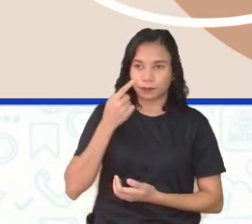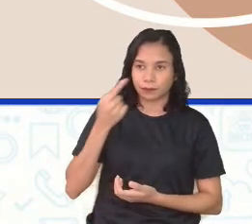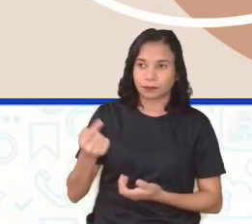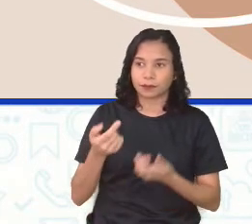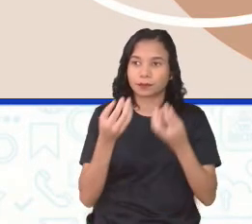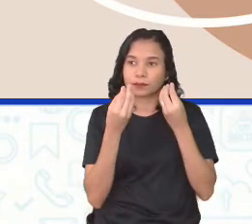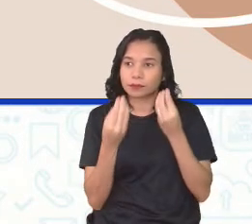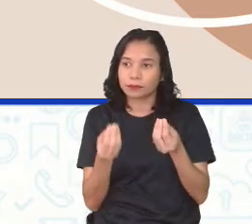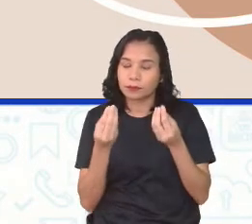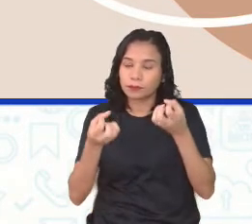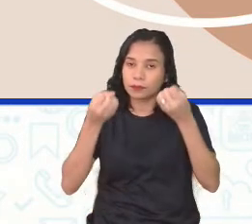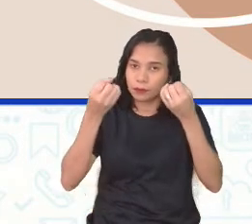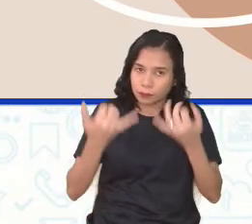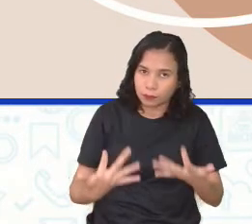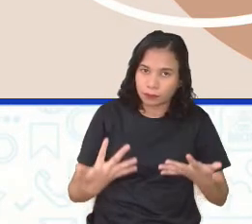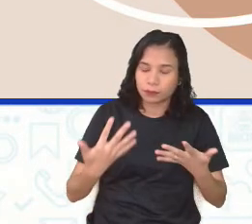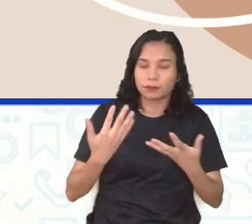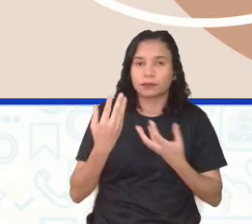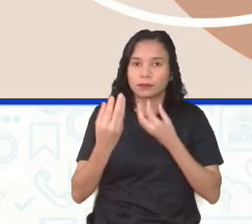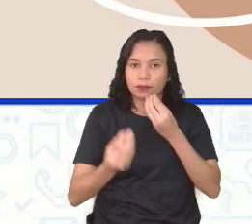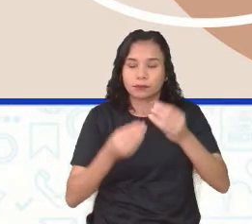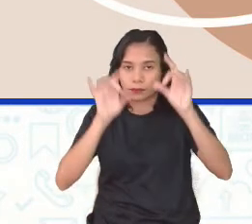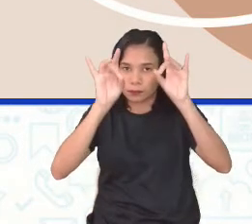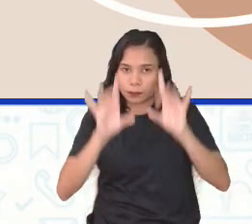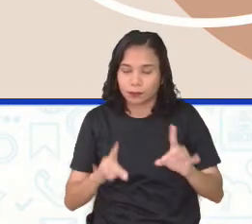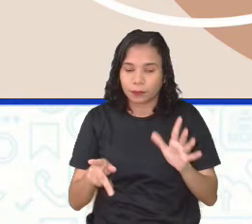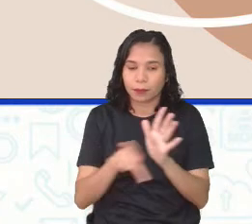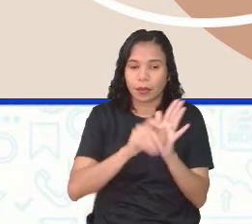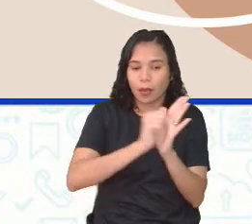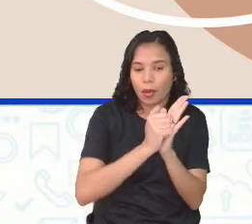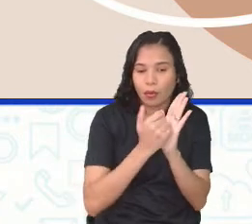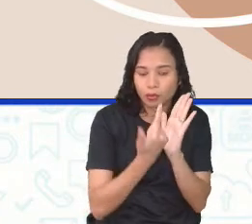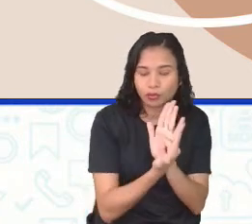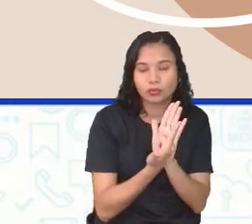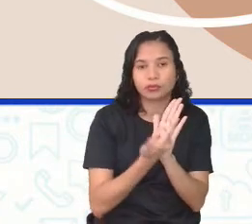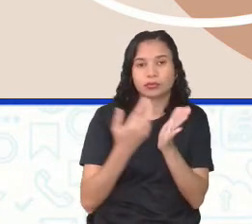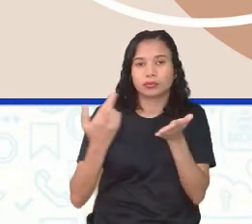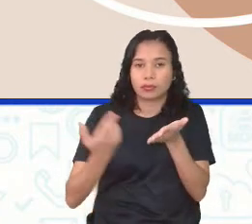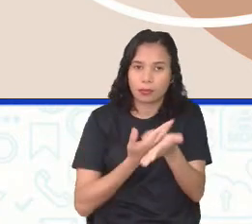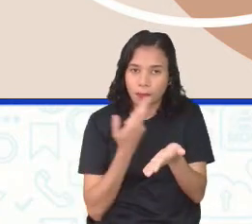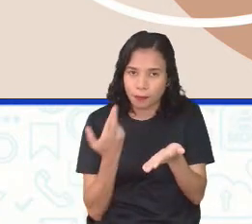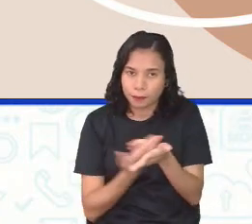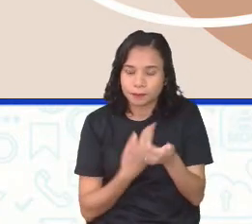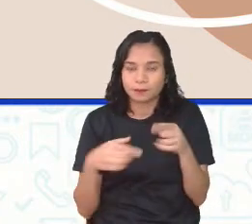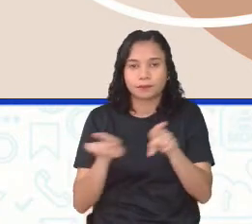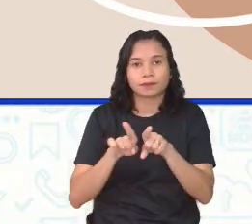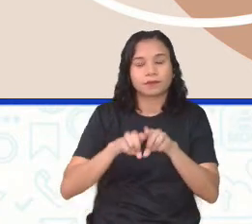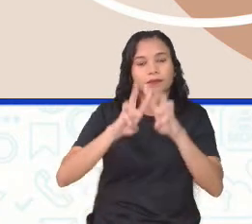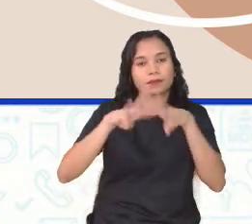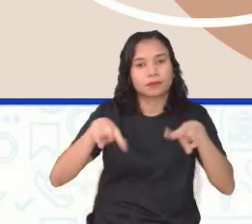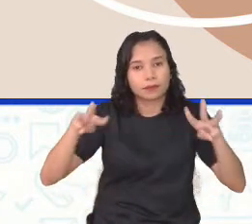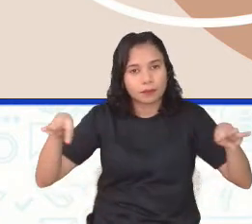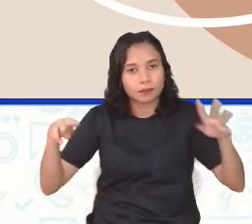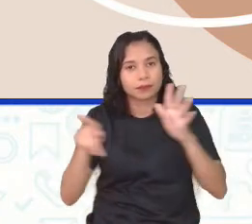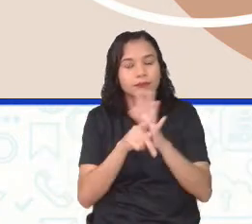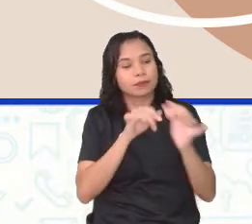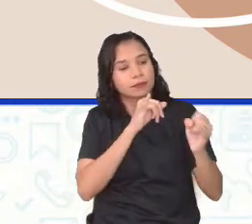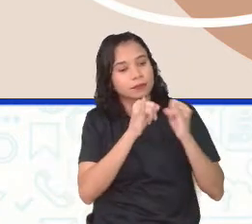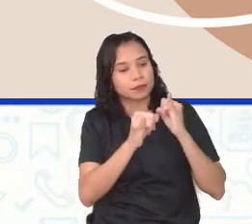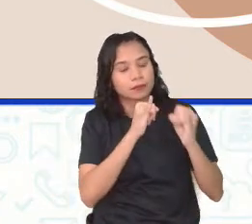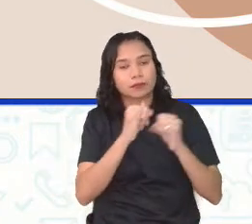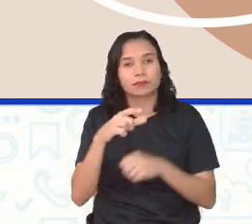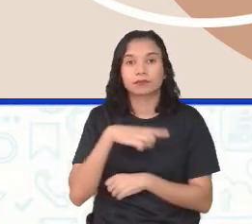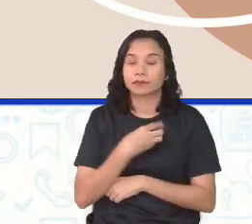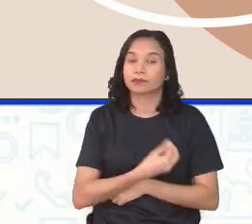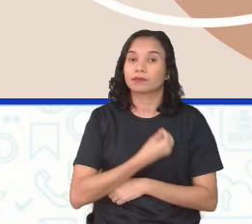Onde circula? Não é? Circula em especial em jornais, revistas e site, não é, da internet.